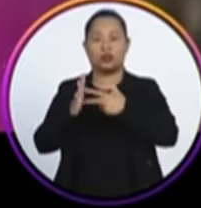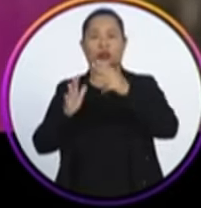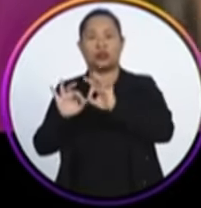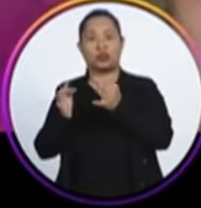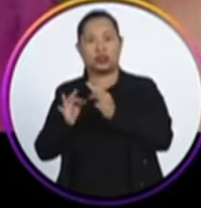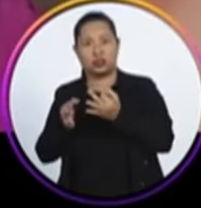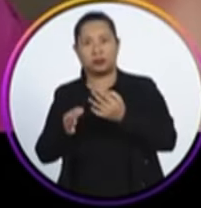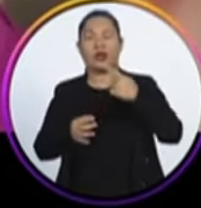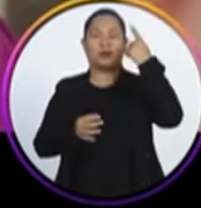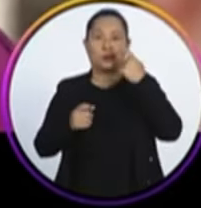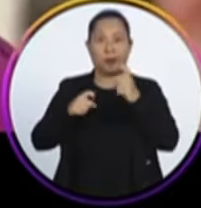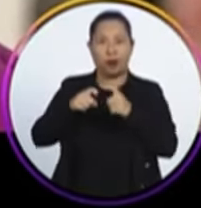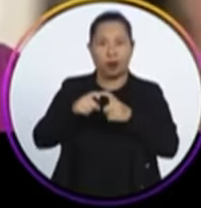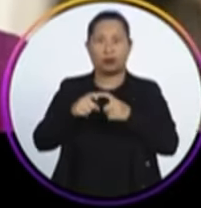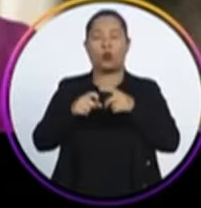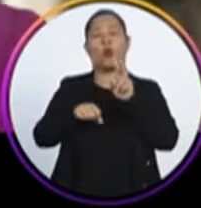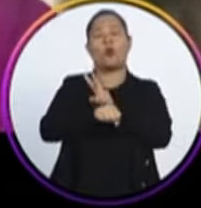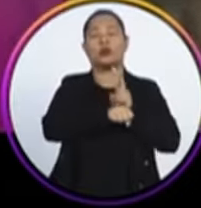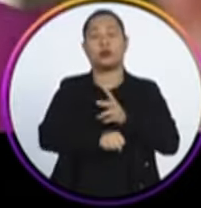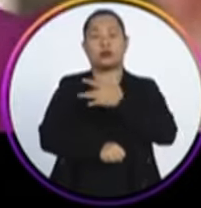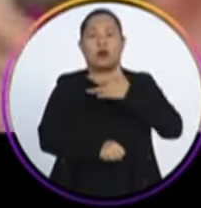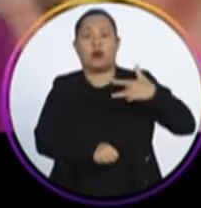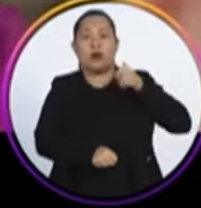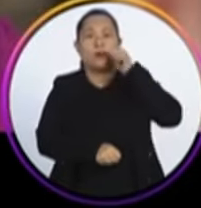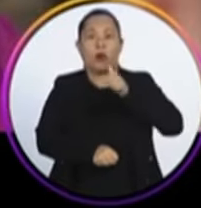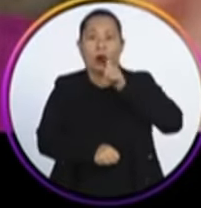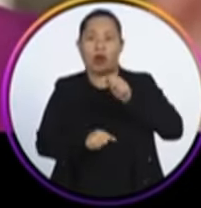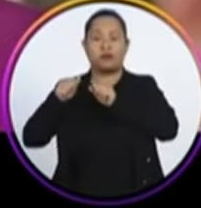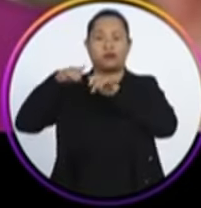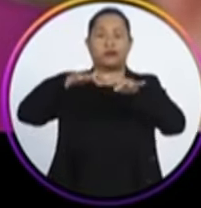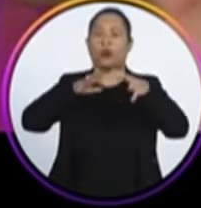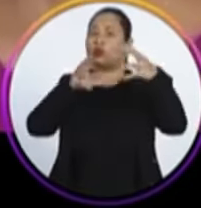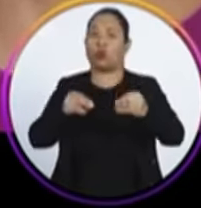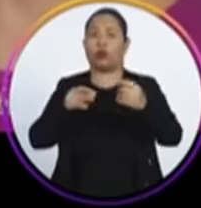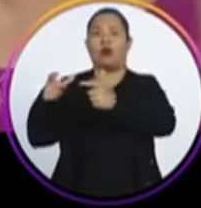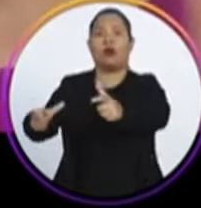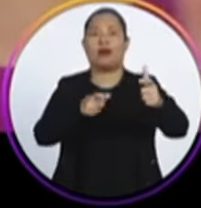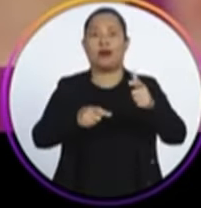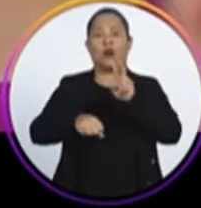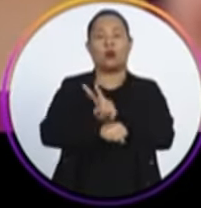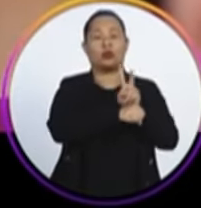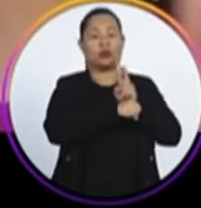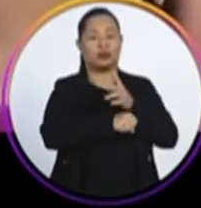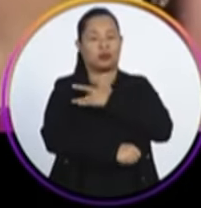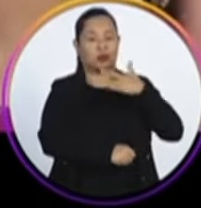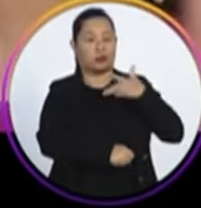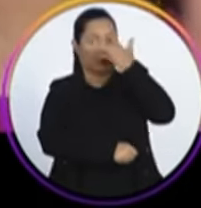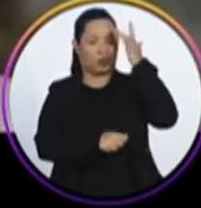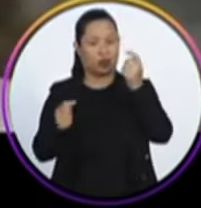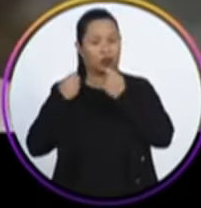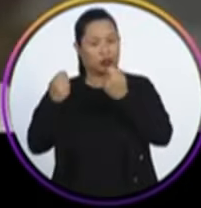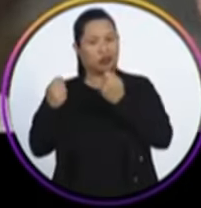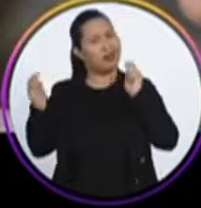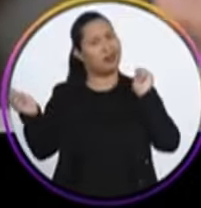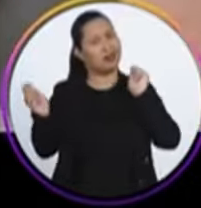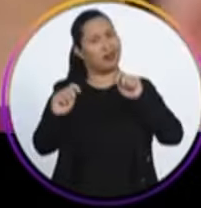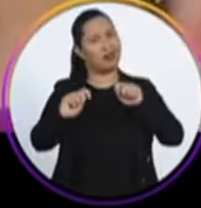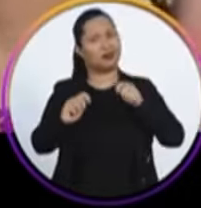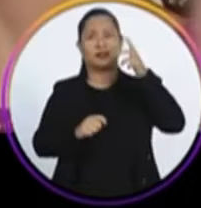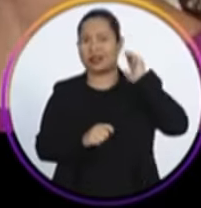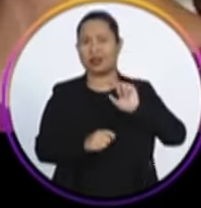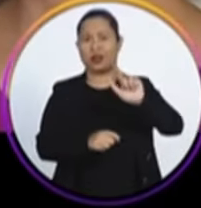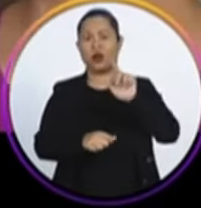microcirurgias, oftalmologista, cuidado de saúde da mulher, para poder chegar em todos os lugares. Você cuidou da saúde das pessoas em Caruaru, você tem a